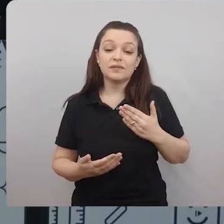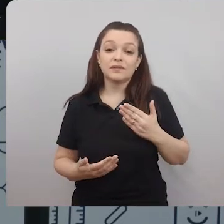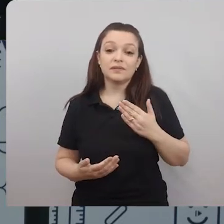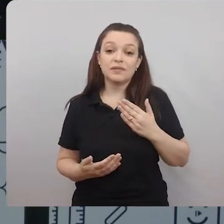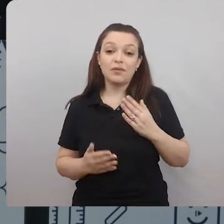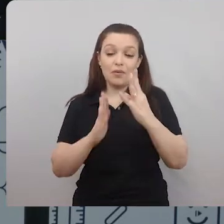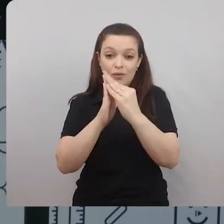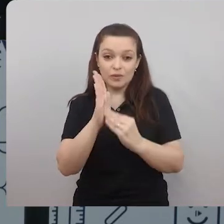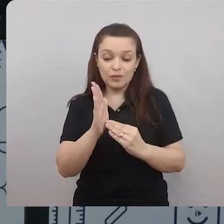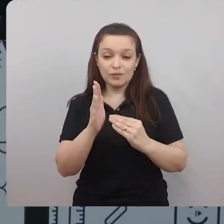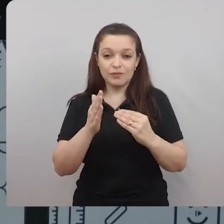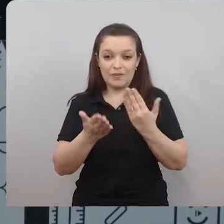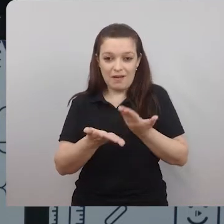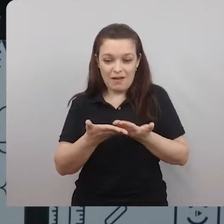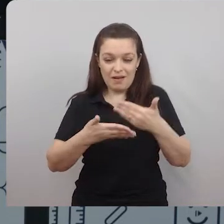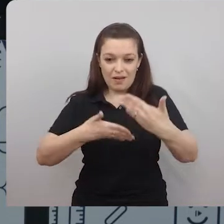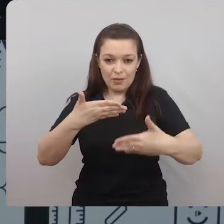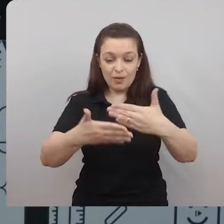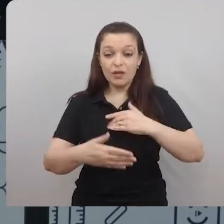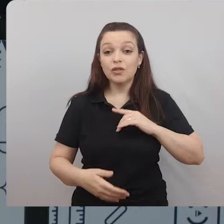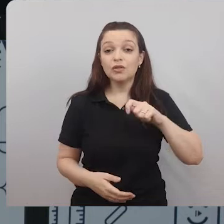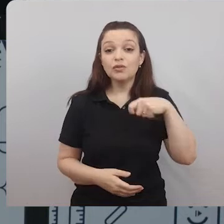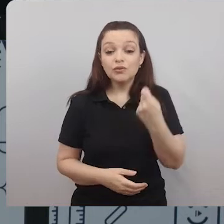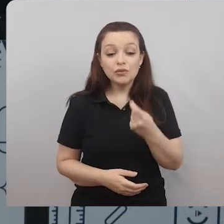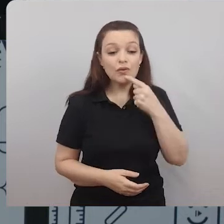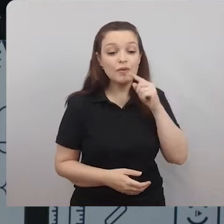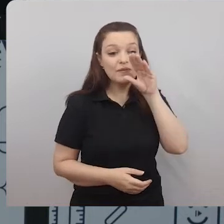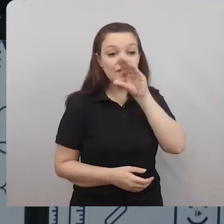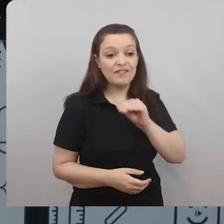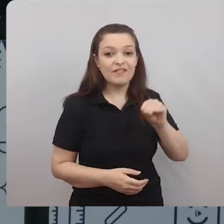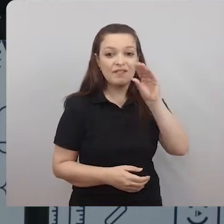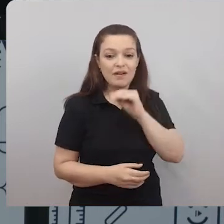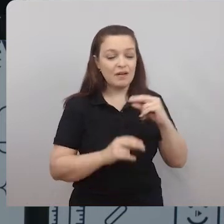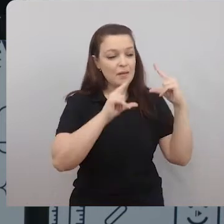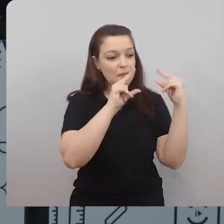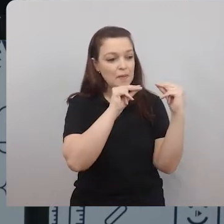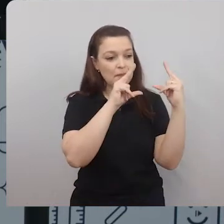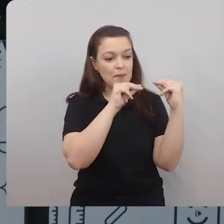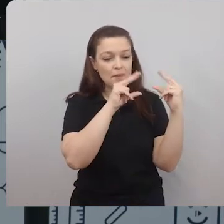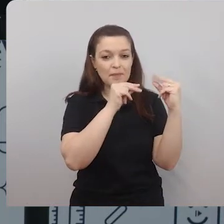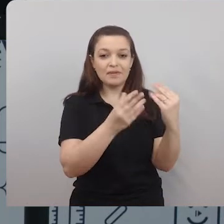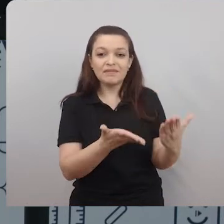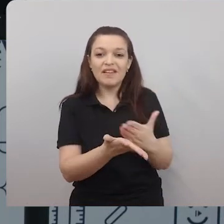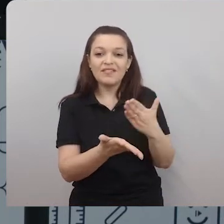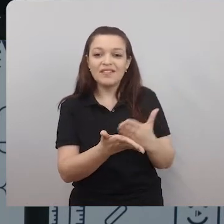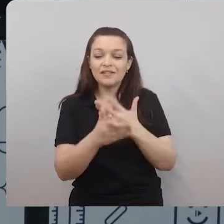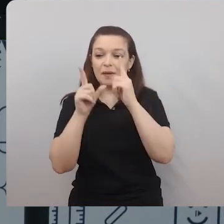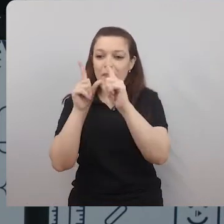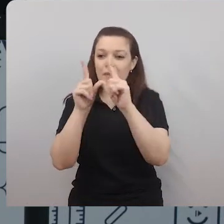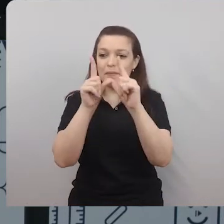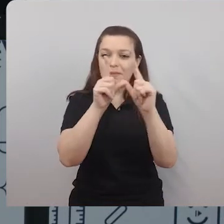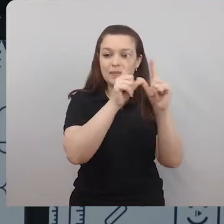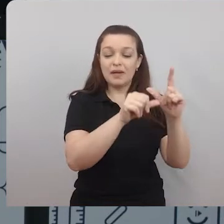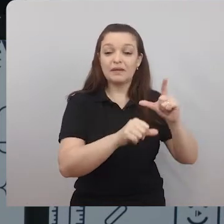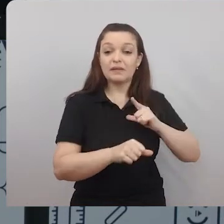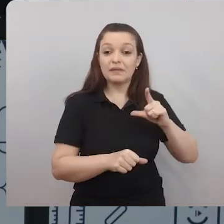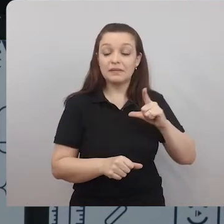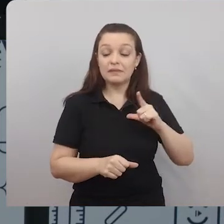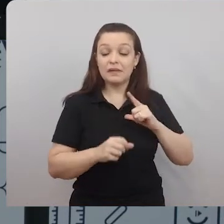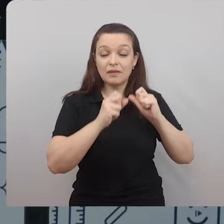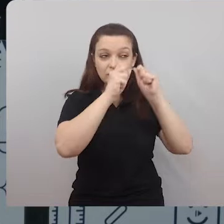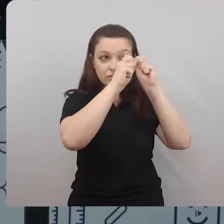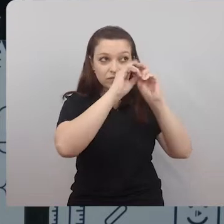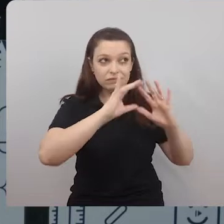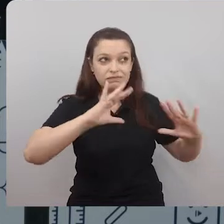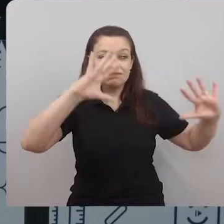semana sobre os balões que são usados nas histórias, nas tirinhas, que tem